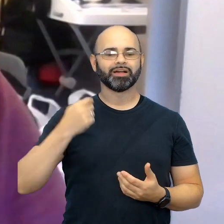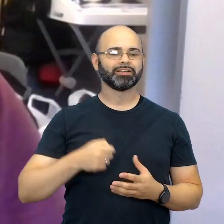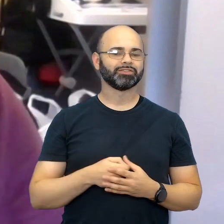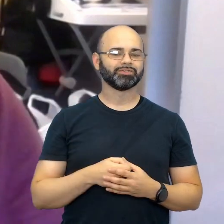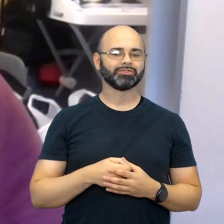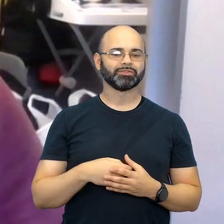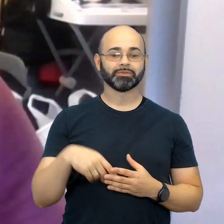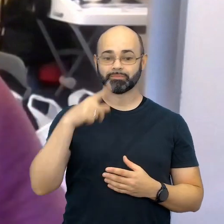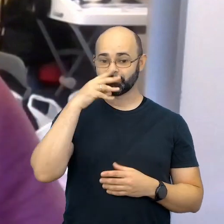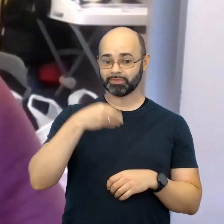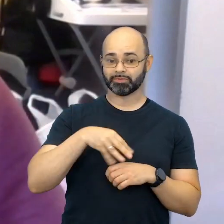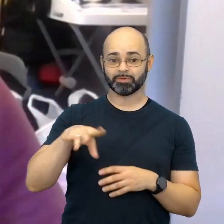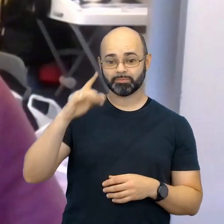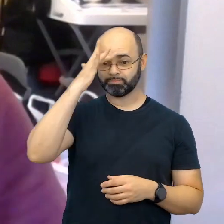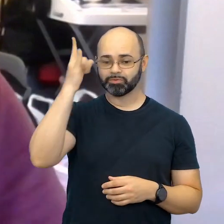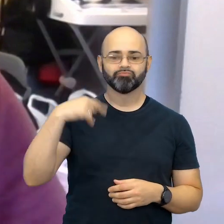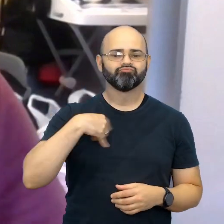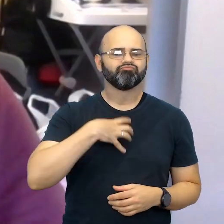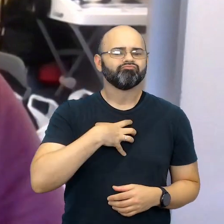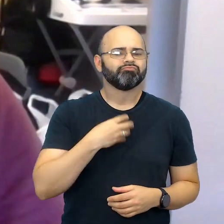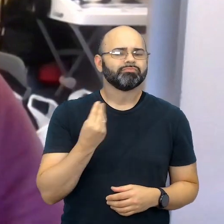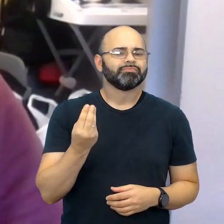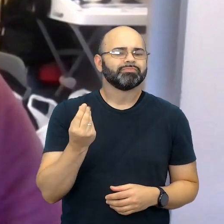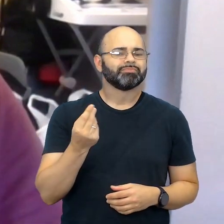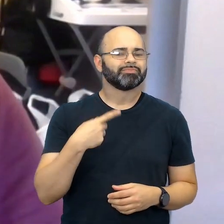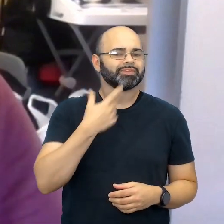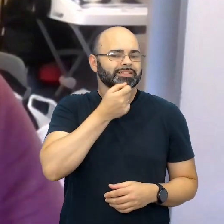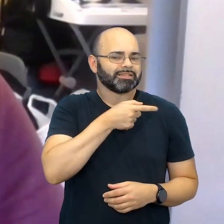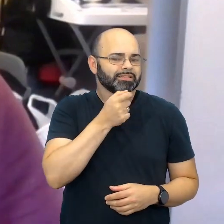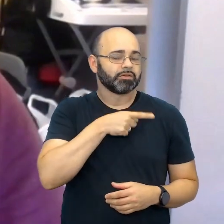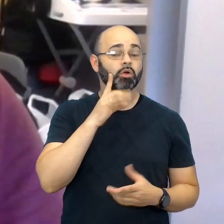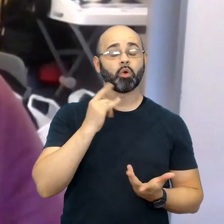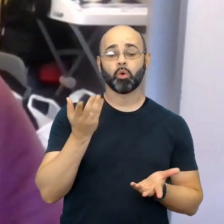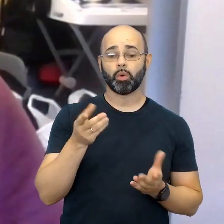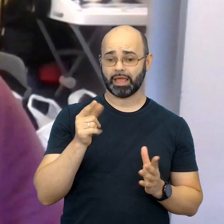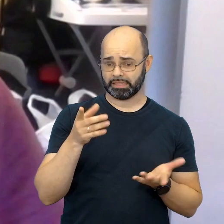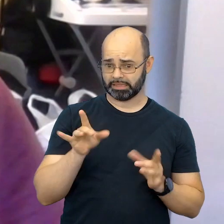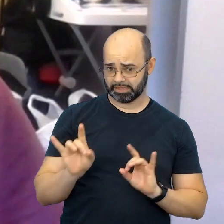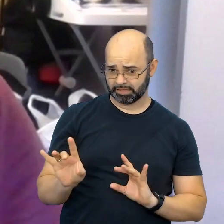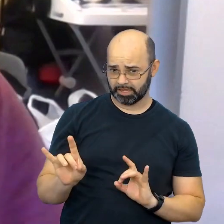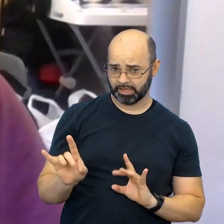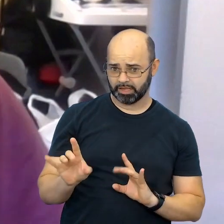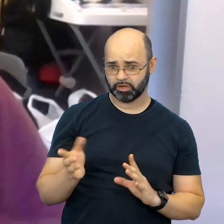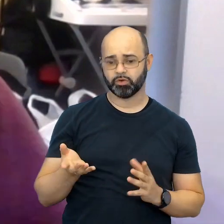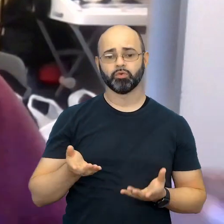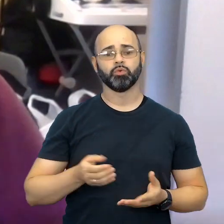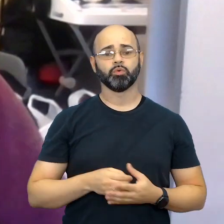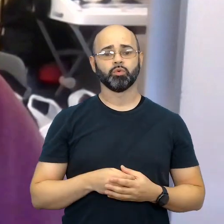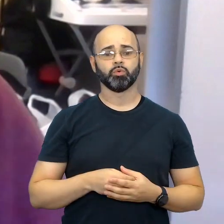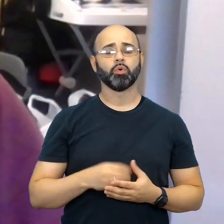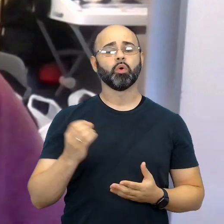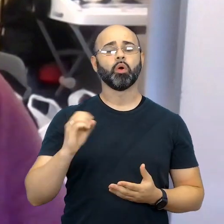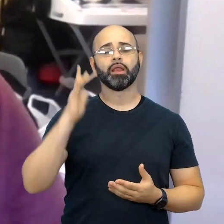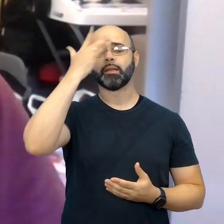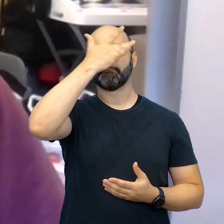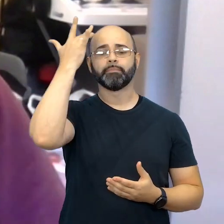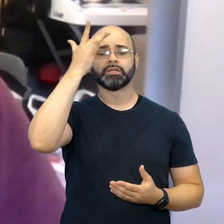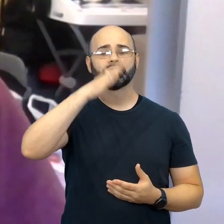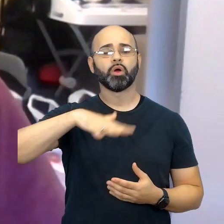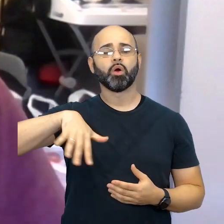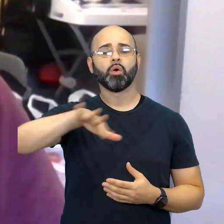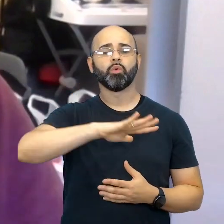uma imagem de conhecimento profundo, que aborde conceitos técnicos, um vídeo que aborda mais opiniões de pessoas. E